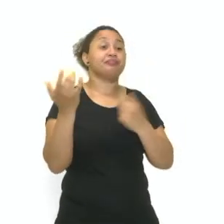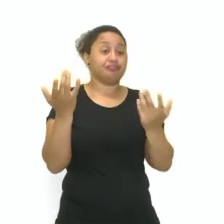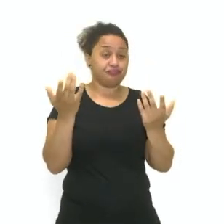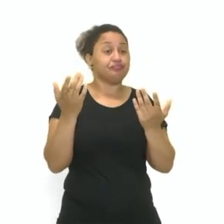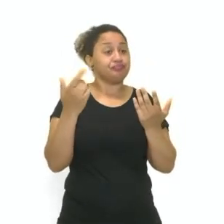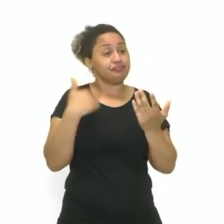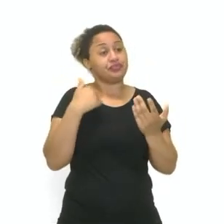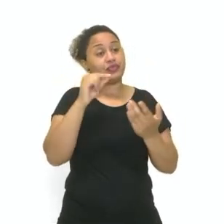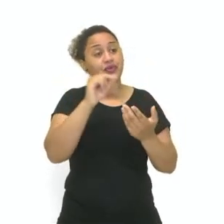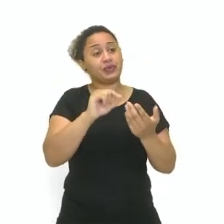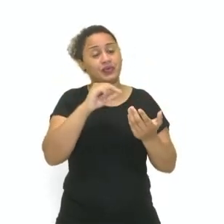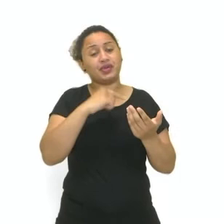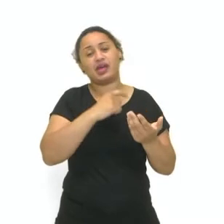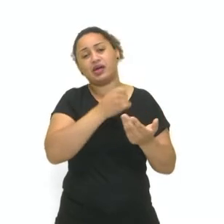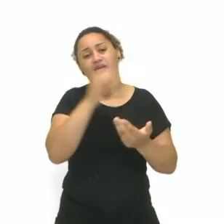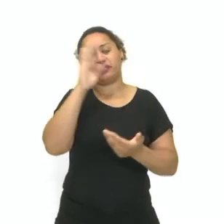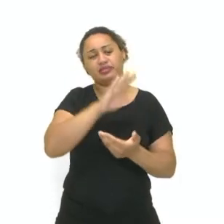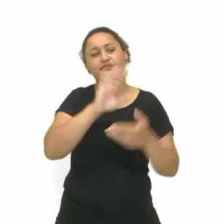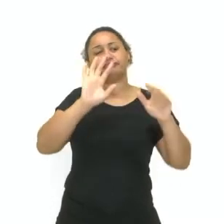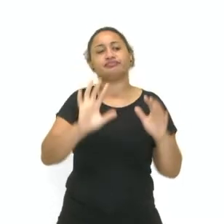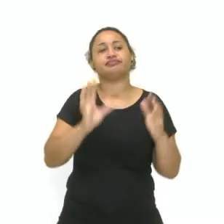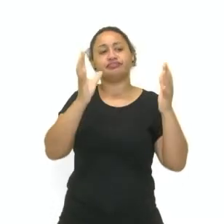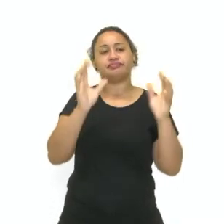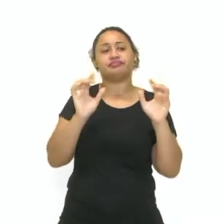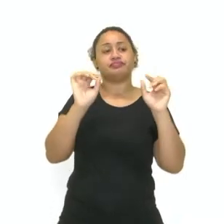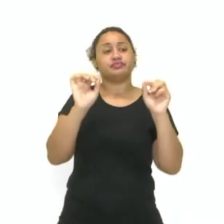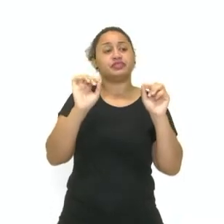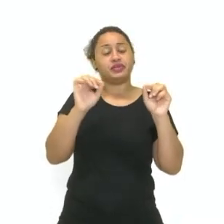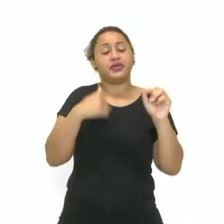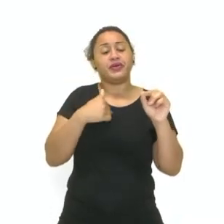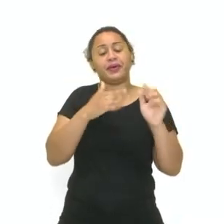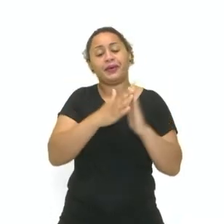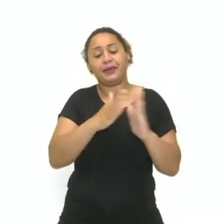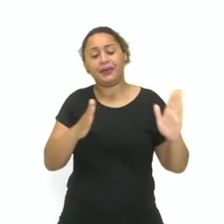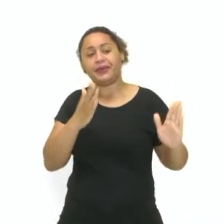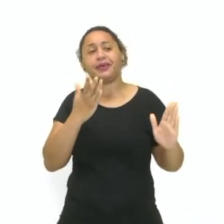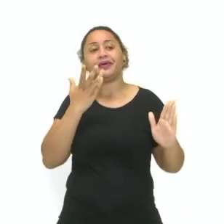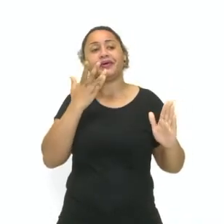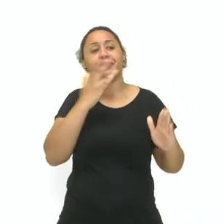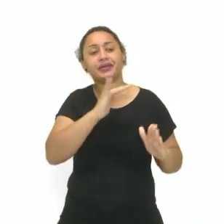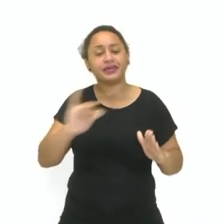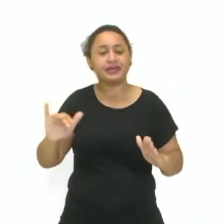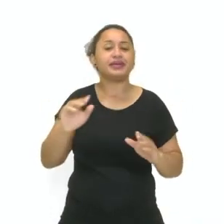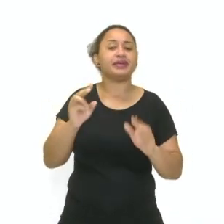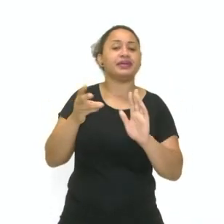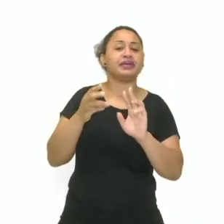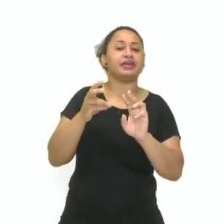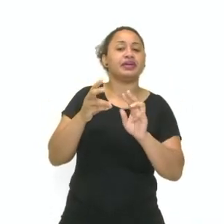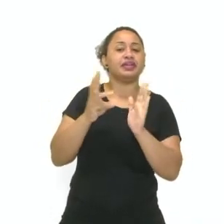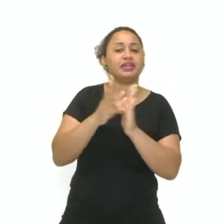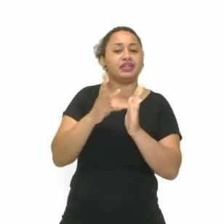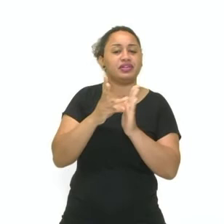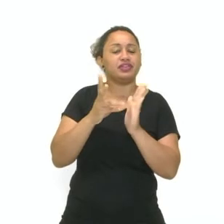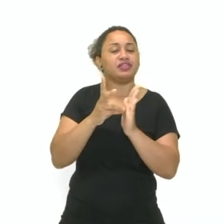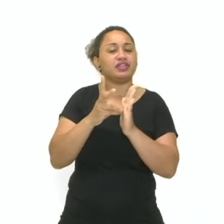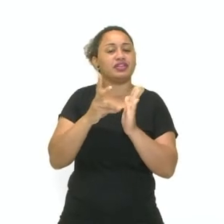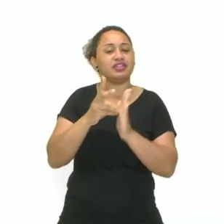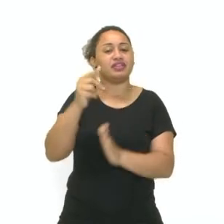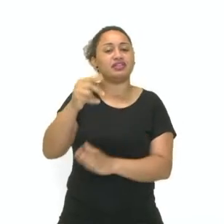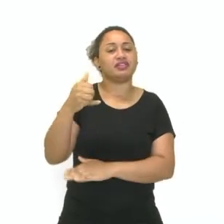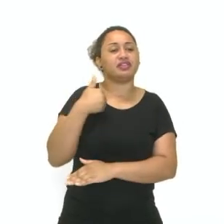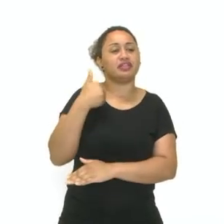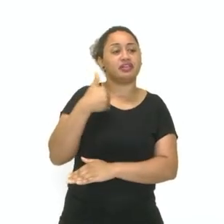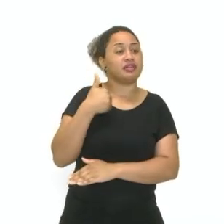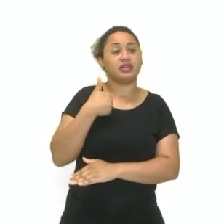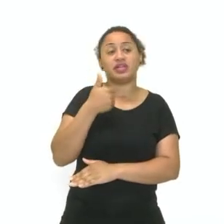A colição de moléstias acometer a infância da indiazinha de 7 anos, desassistida por quem teria